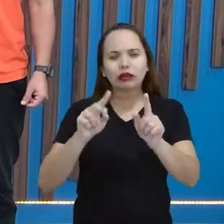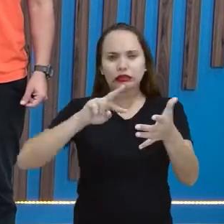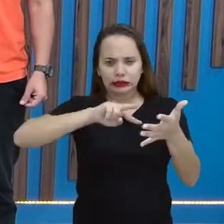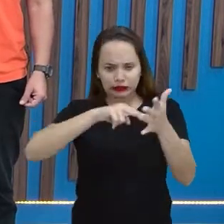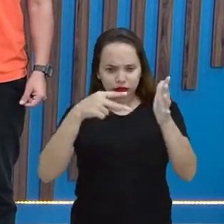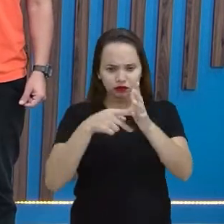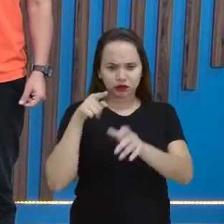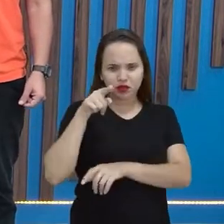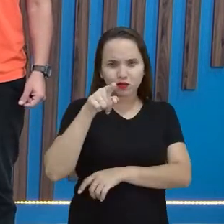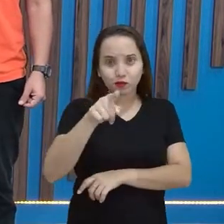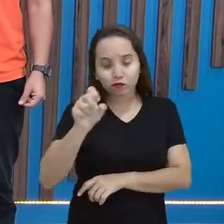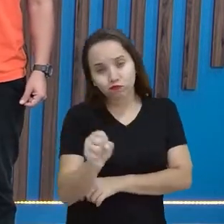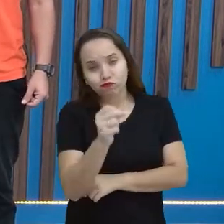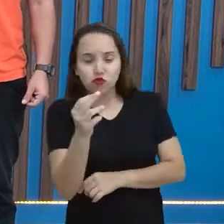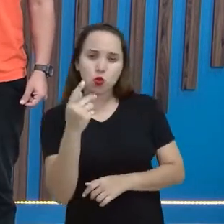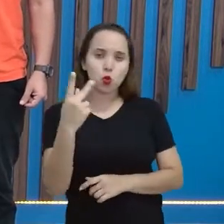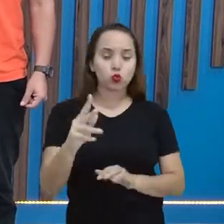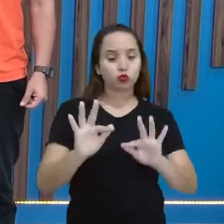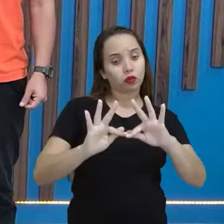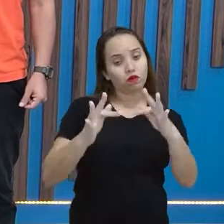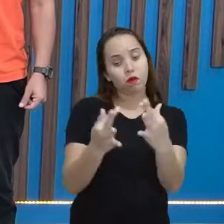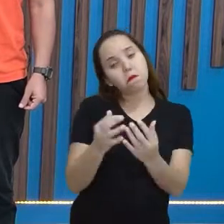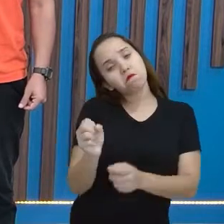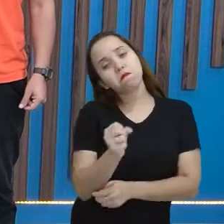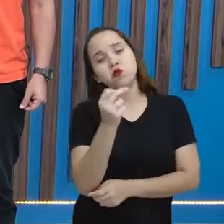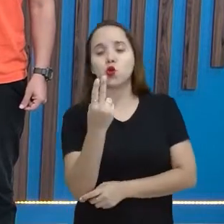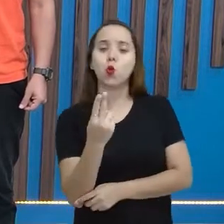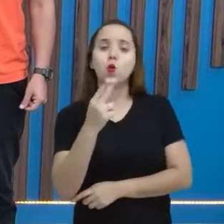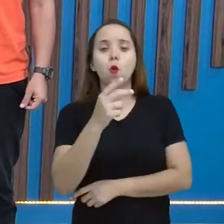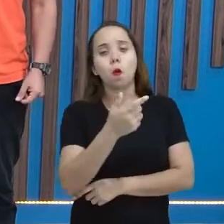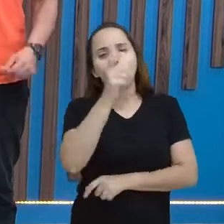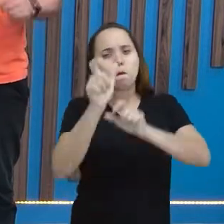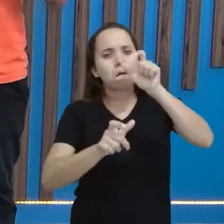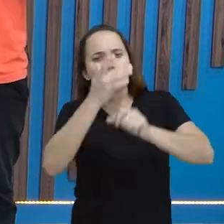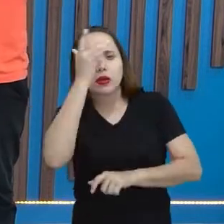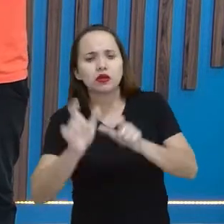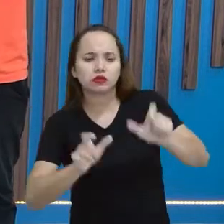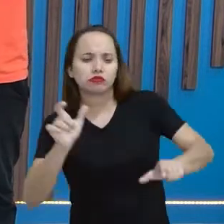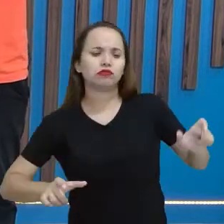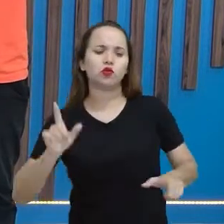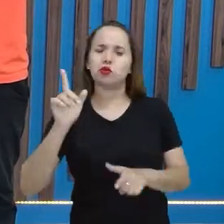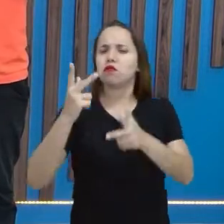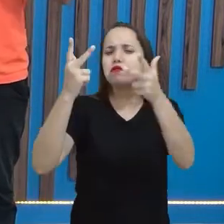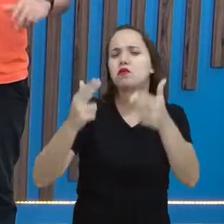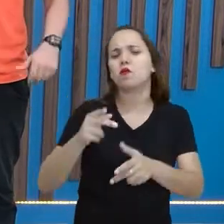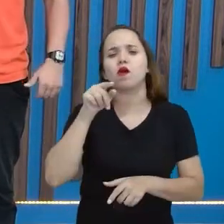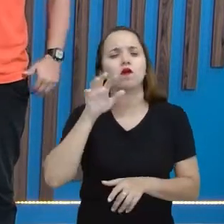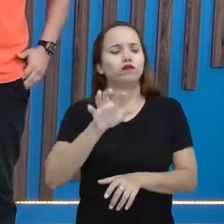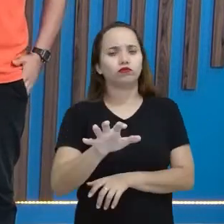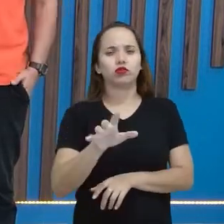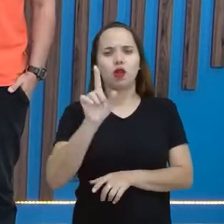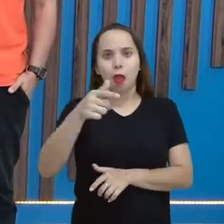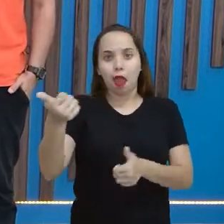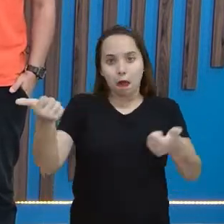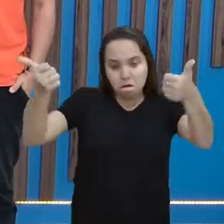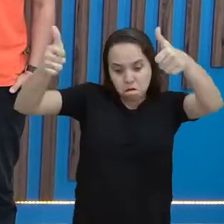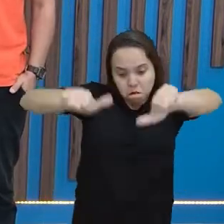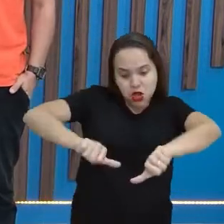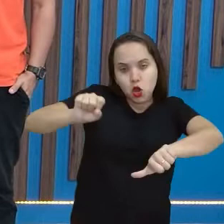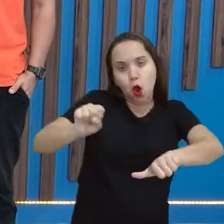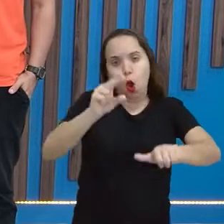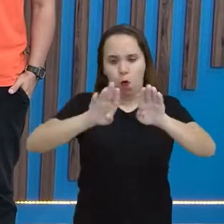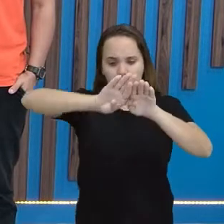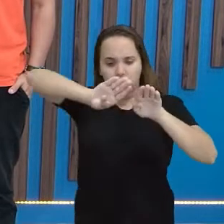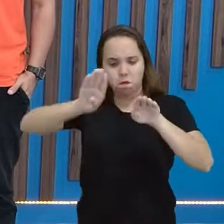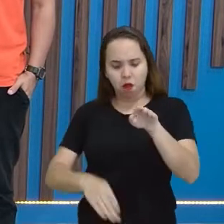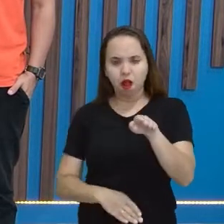sua família ou alguém que você conheça, que também não professa nenhuma fé, seja melhor ou pior do que ninguém. Porque a base deve ser